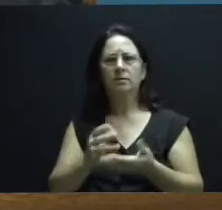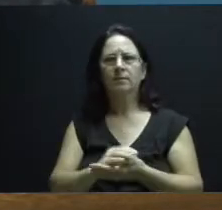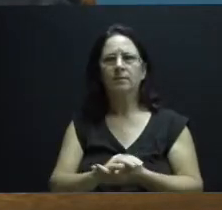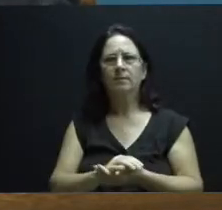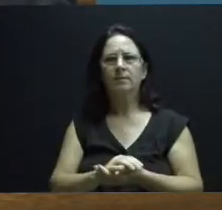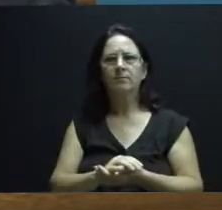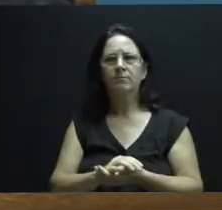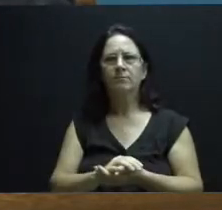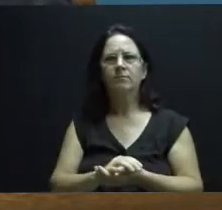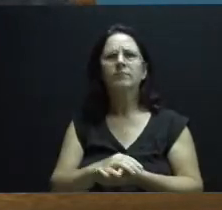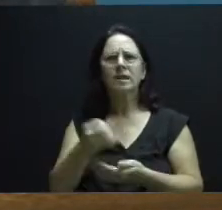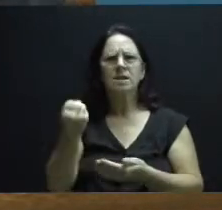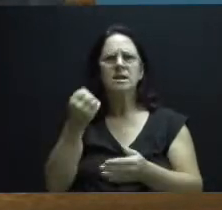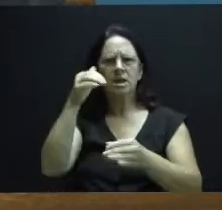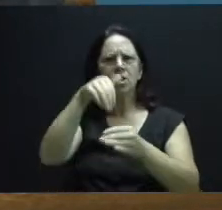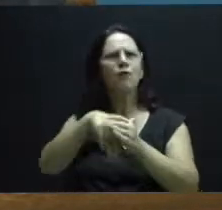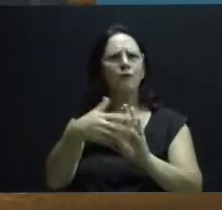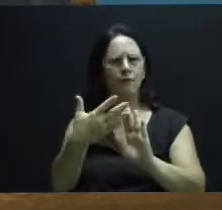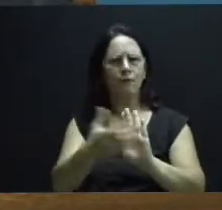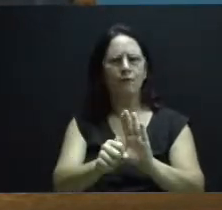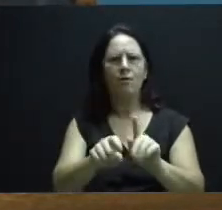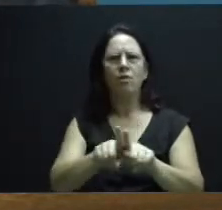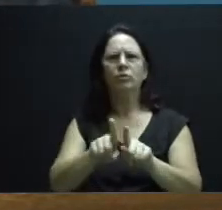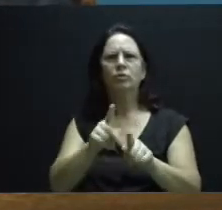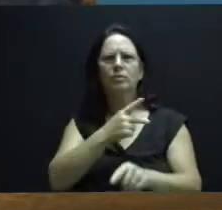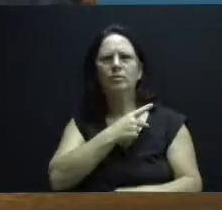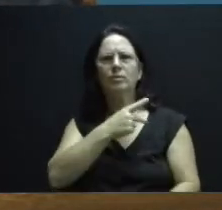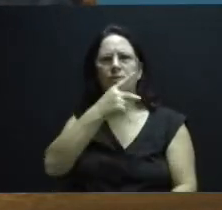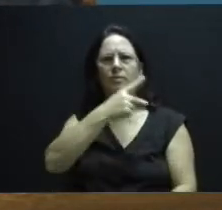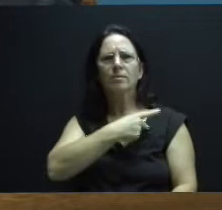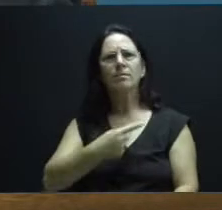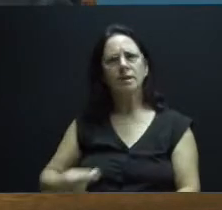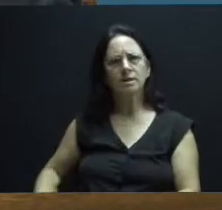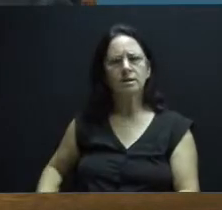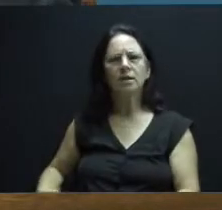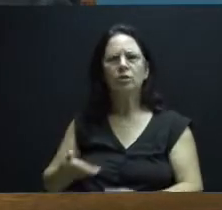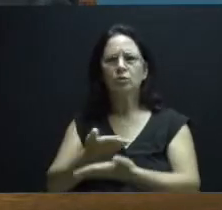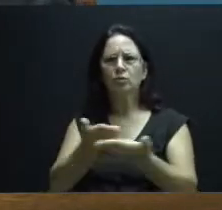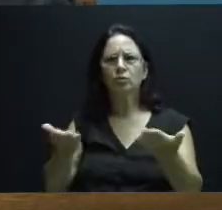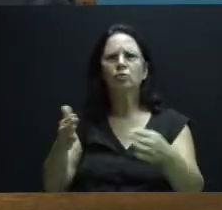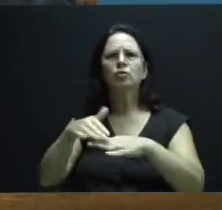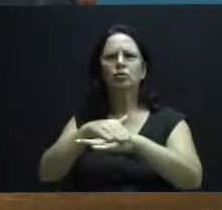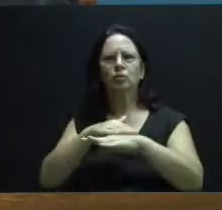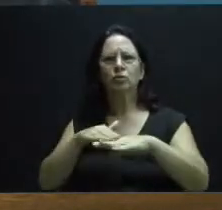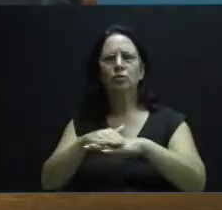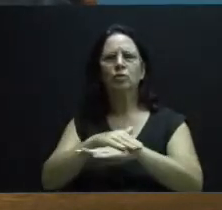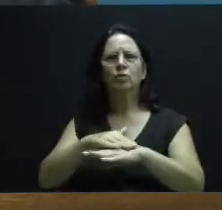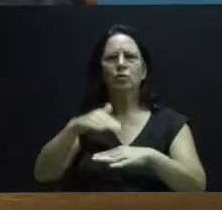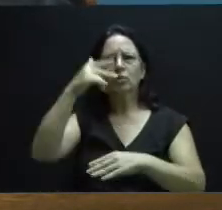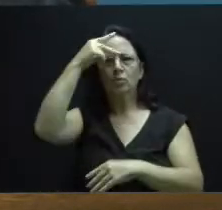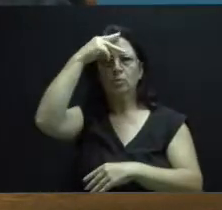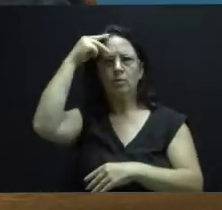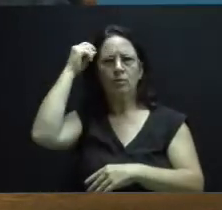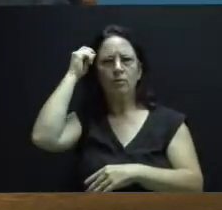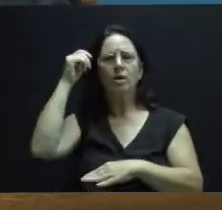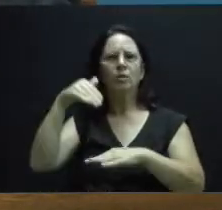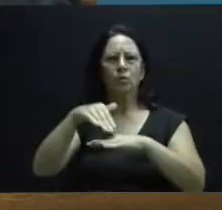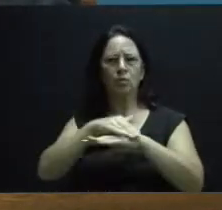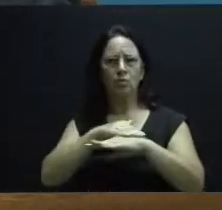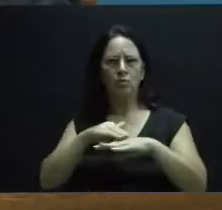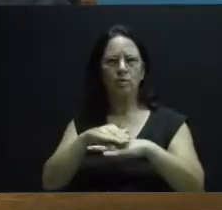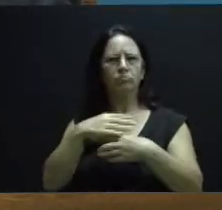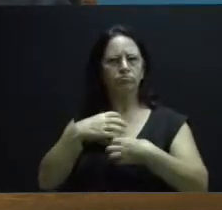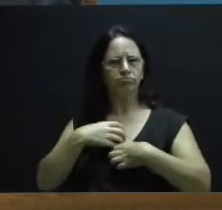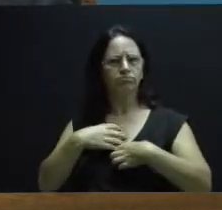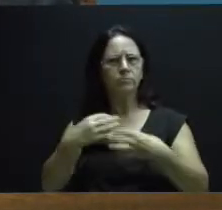à presidência junto com essa casa é em ter à disposição para dialogar com o prefeito para de alguma forma procurando uma